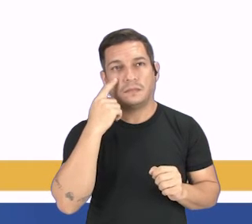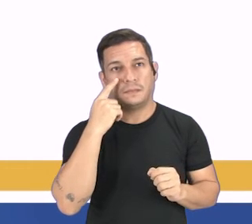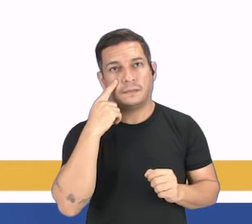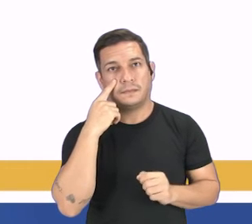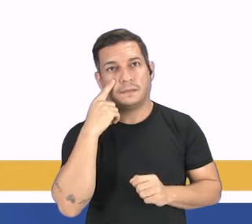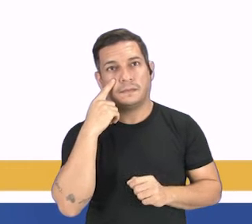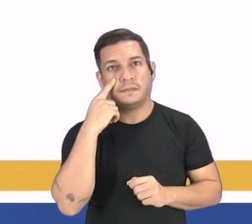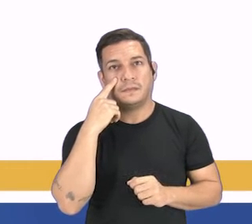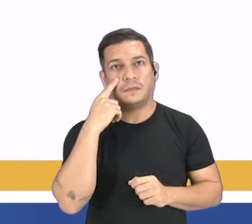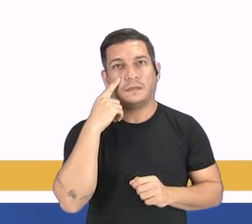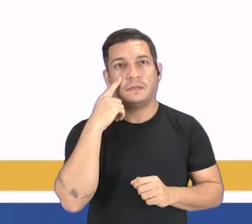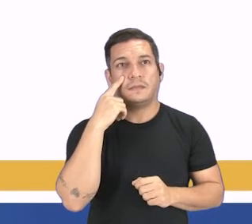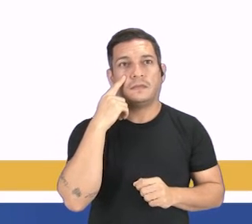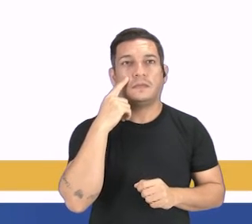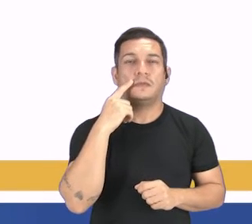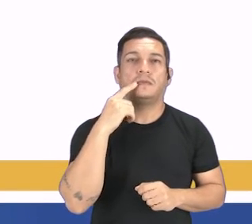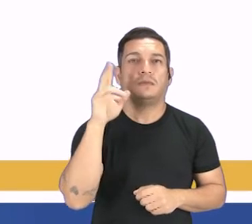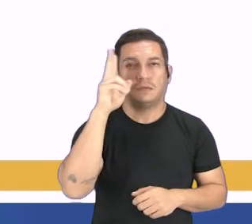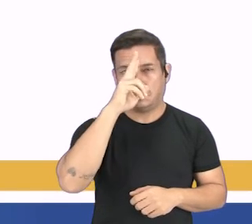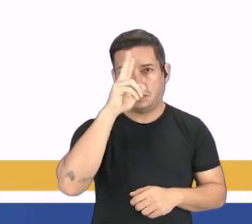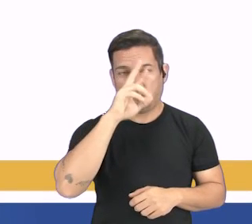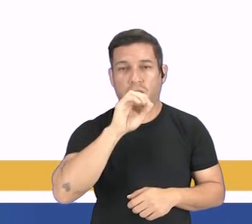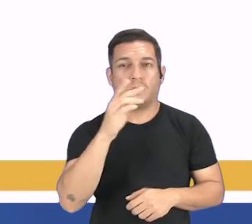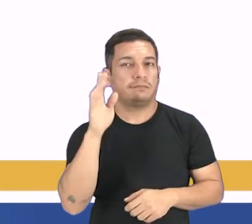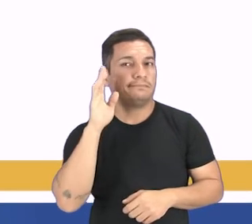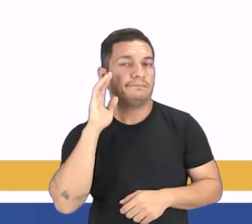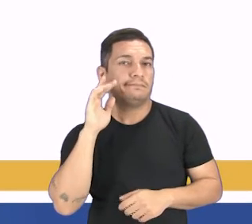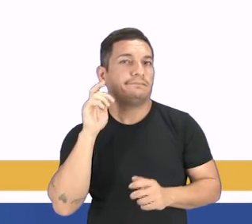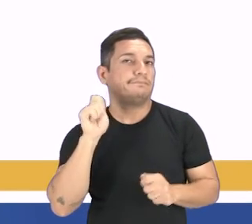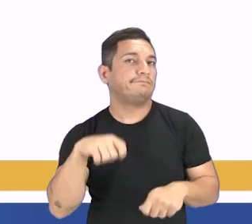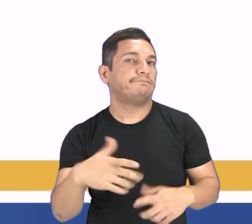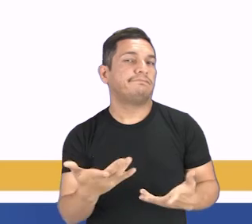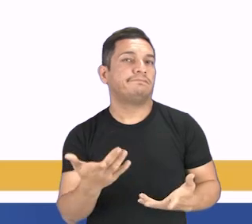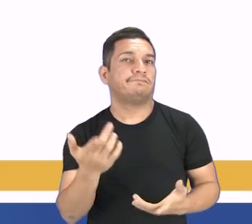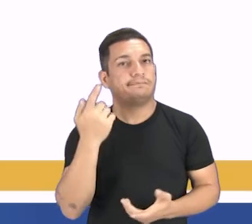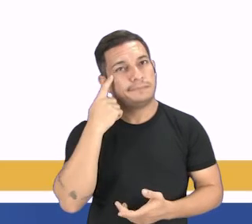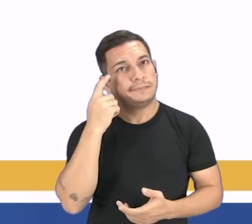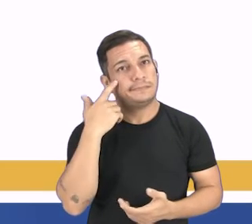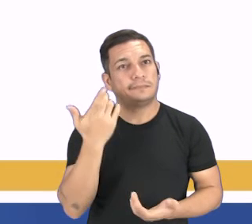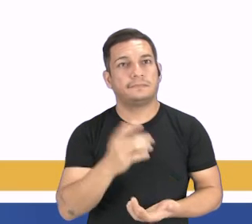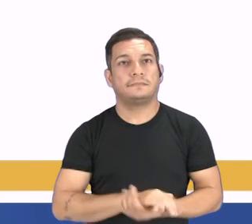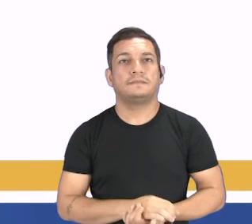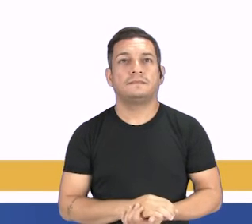hipótese. Um tempinho para nós pensarmos.